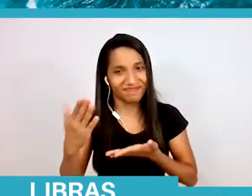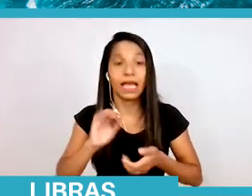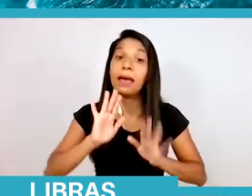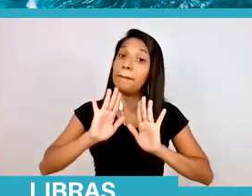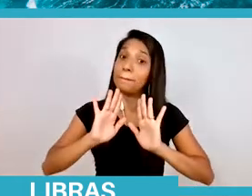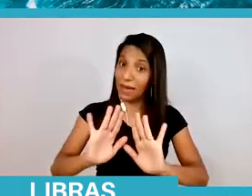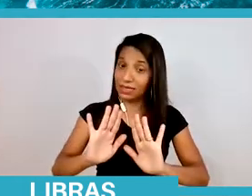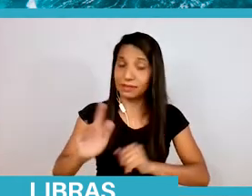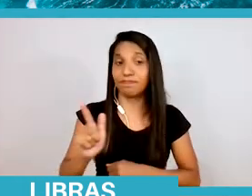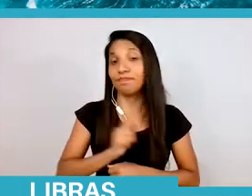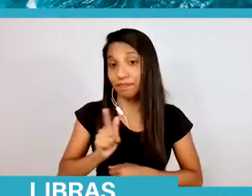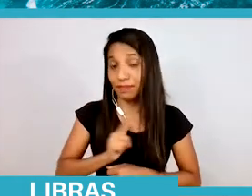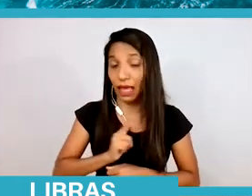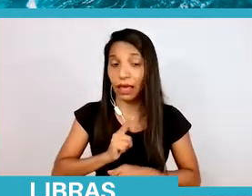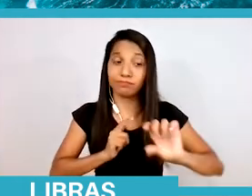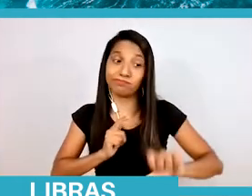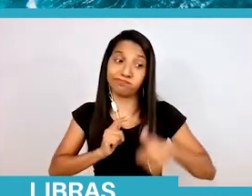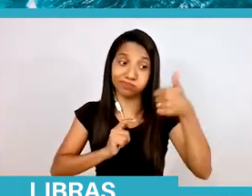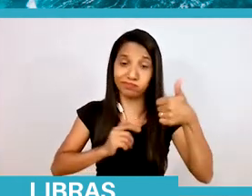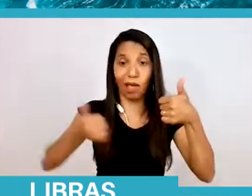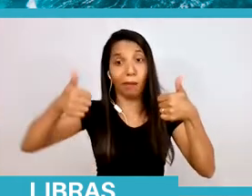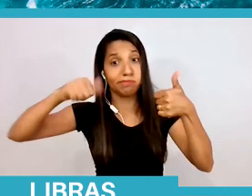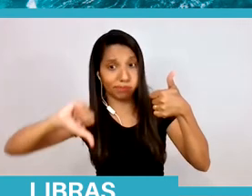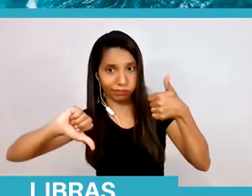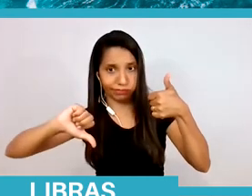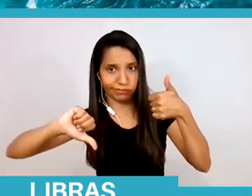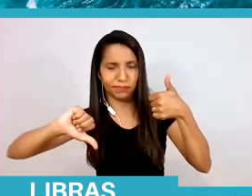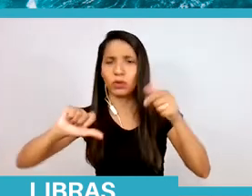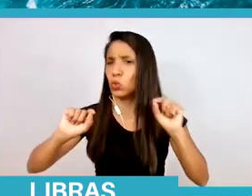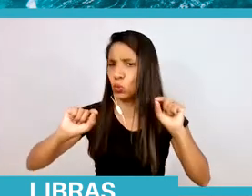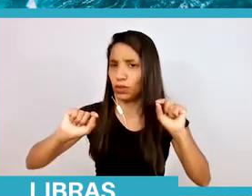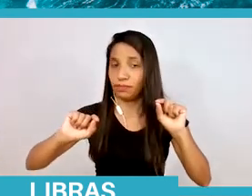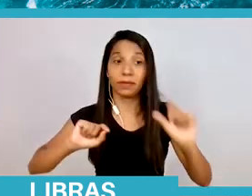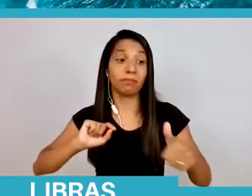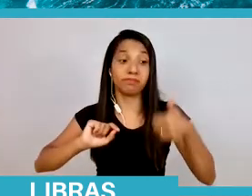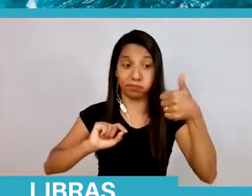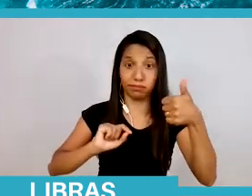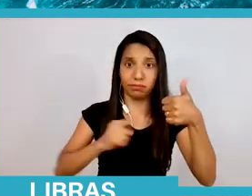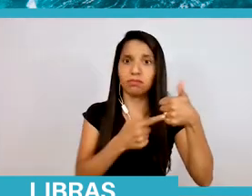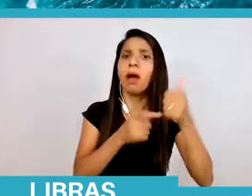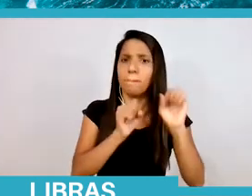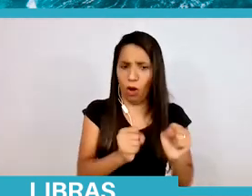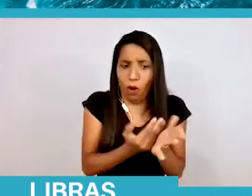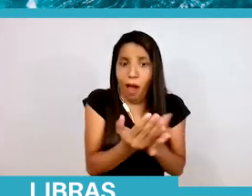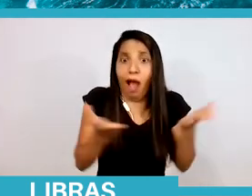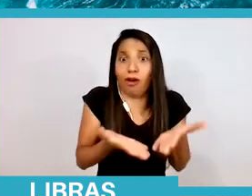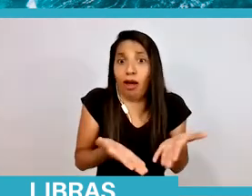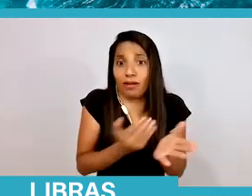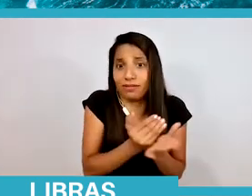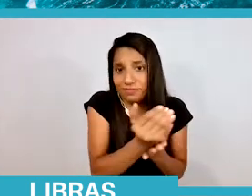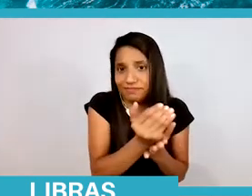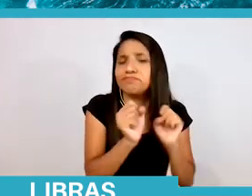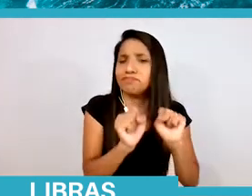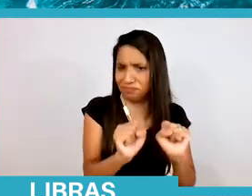do empreendedorismo bootstrapping. Vantagem: você pode começar a empreender agora. Então,